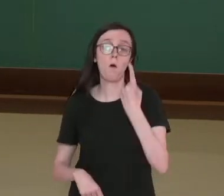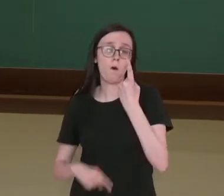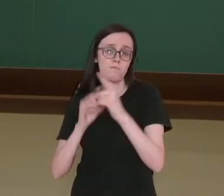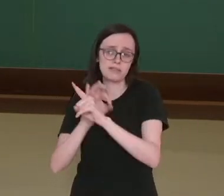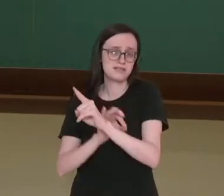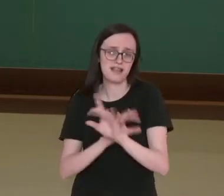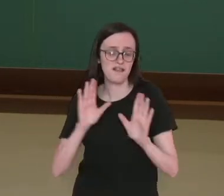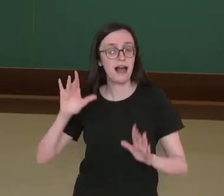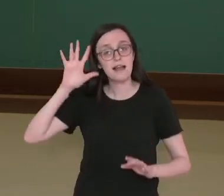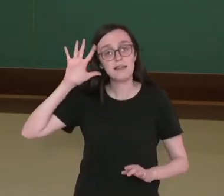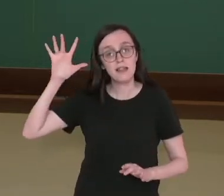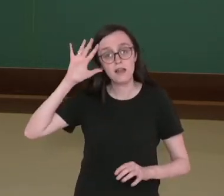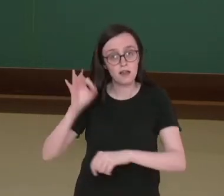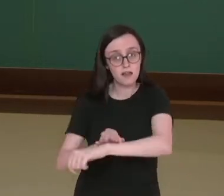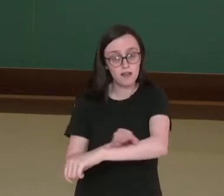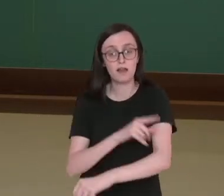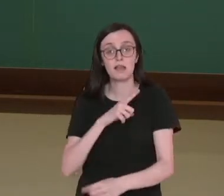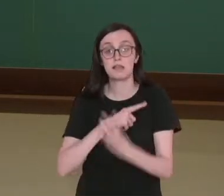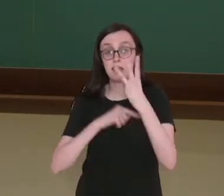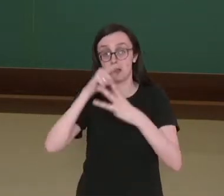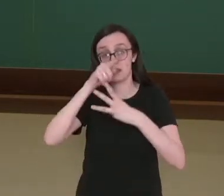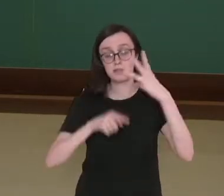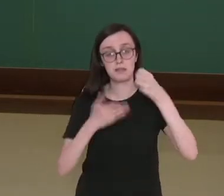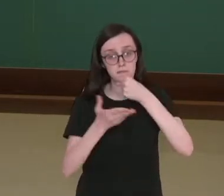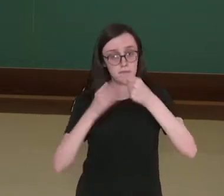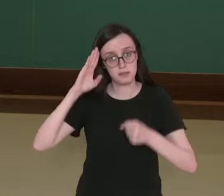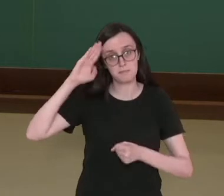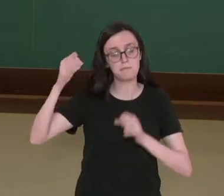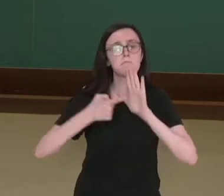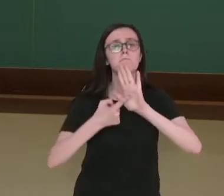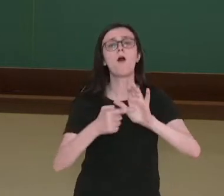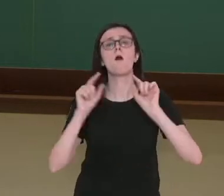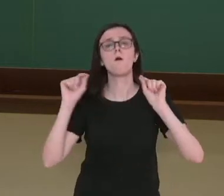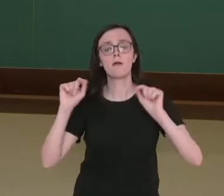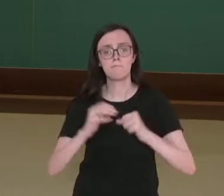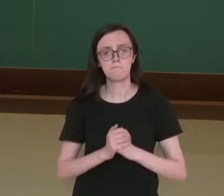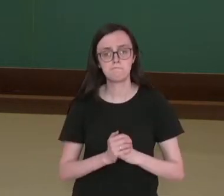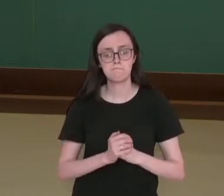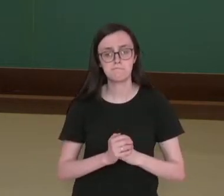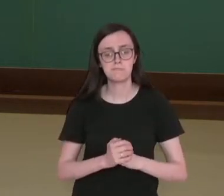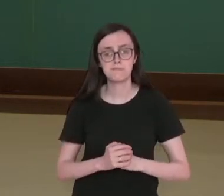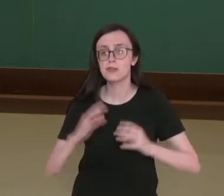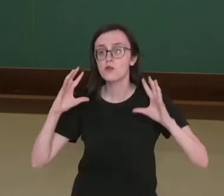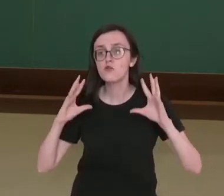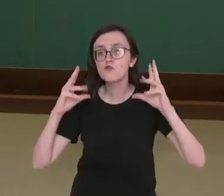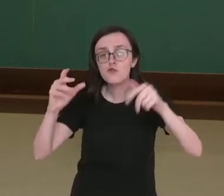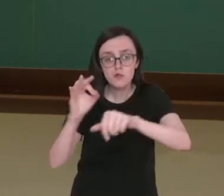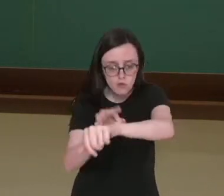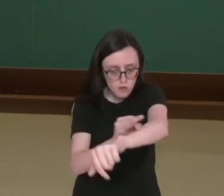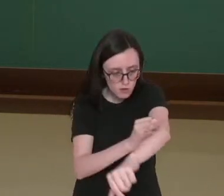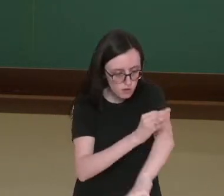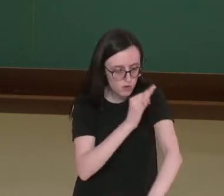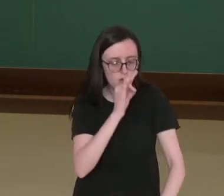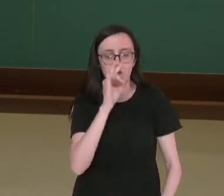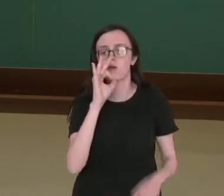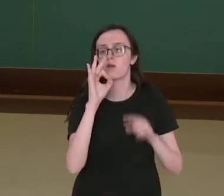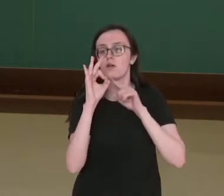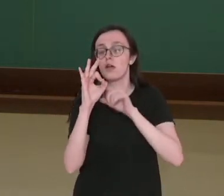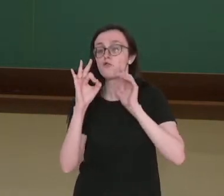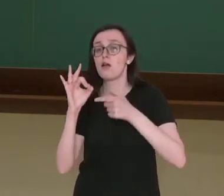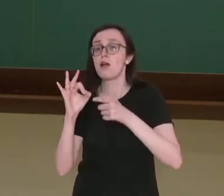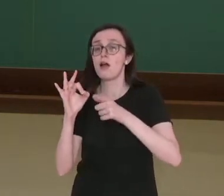teoria celular ela tem três pressupostos. Ela diz o quê? Que toda célula vem de uma célula